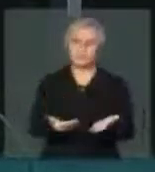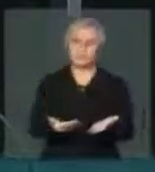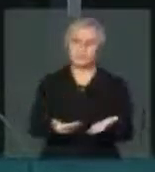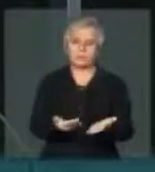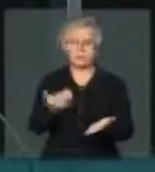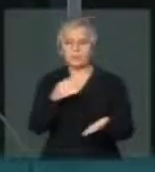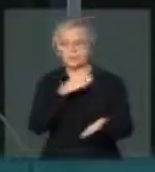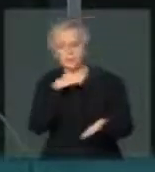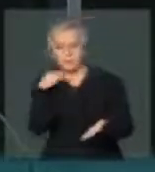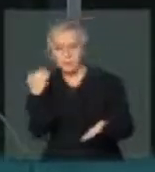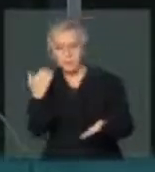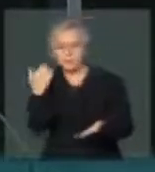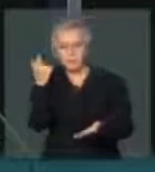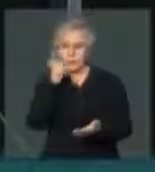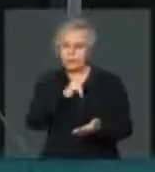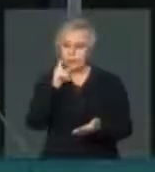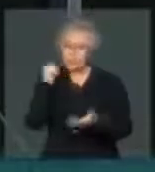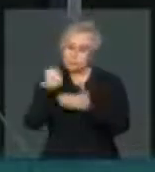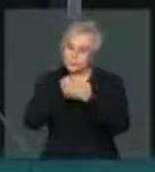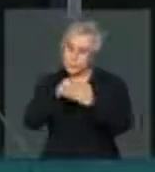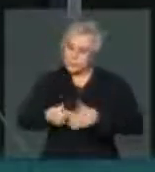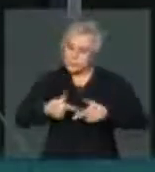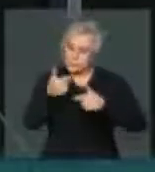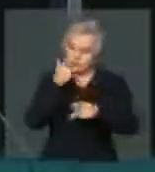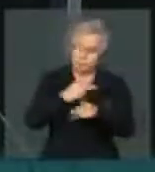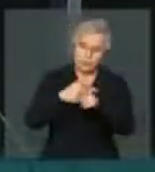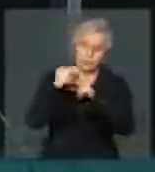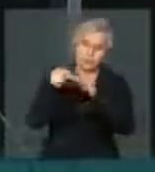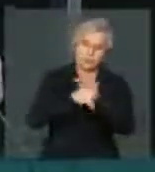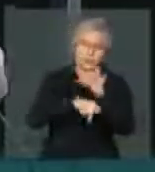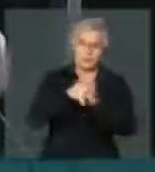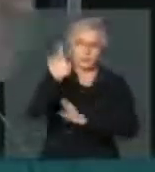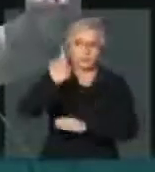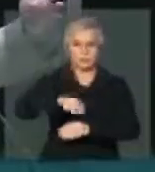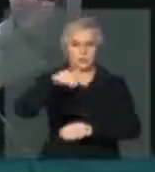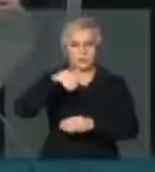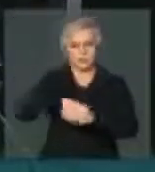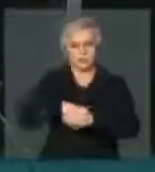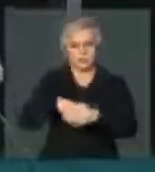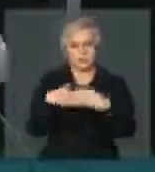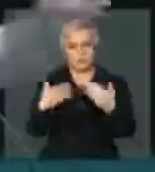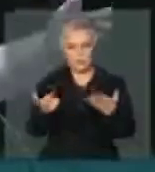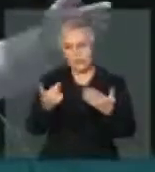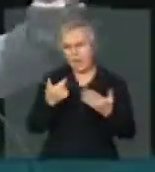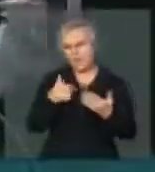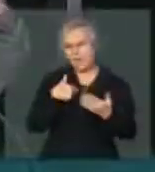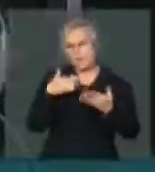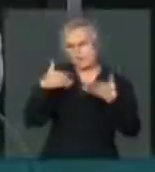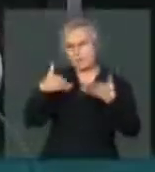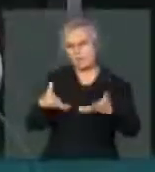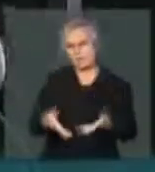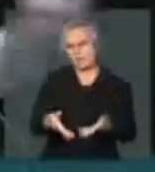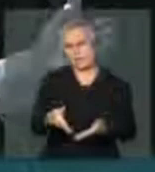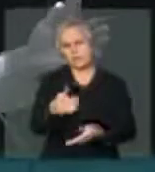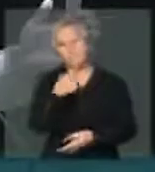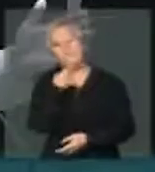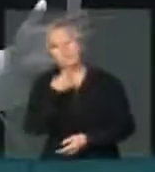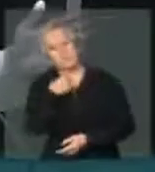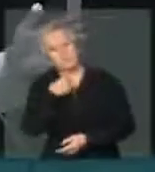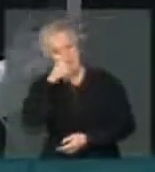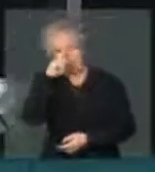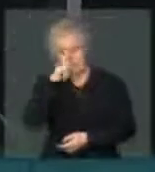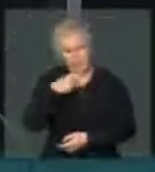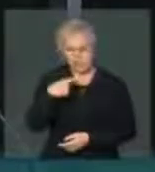O que tem um aspecto libertário, eu participo se quiser, eu voto se quiser, eu não quero ter